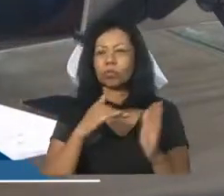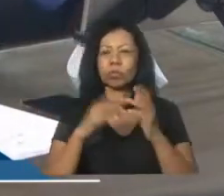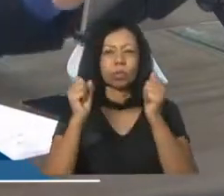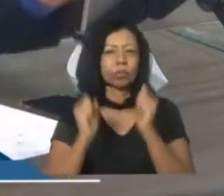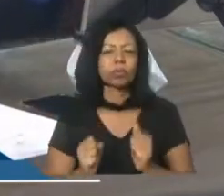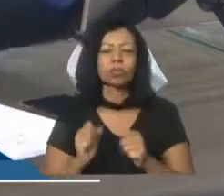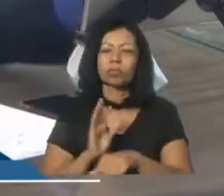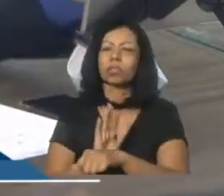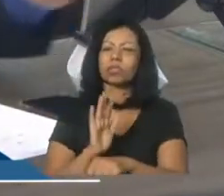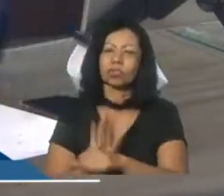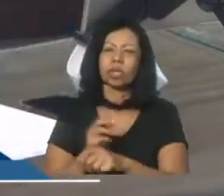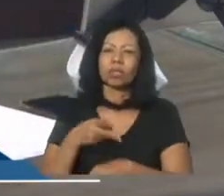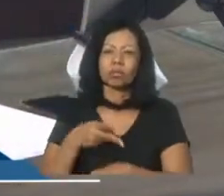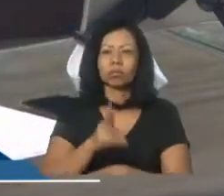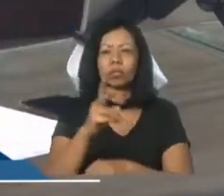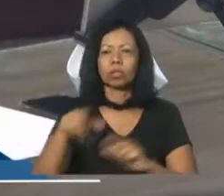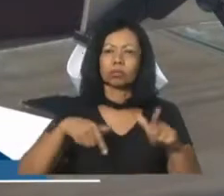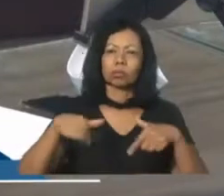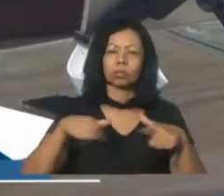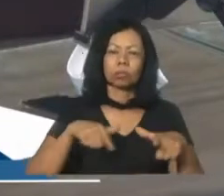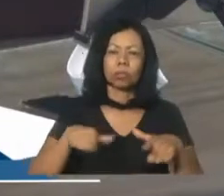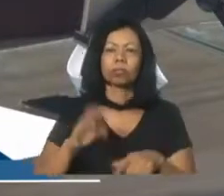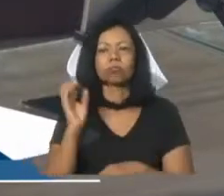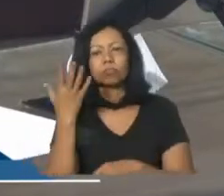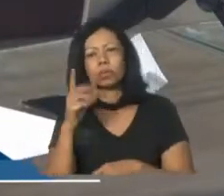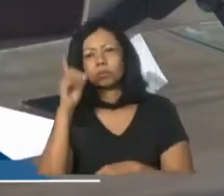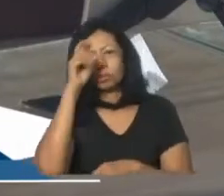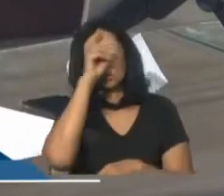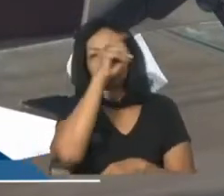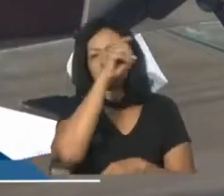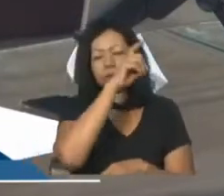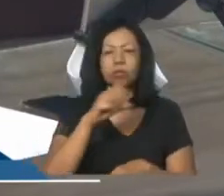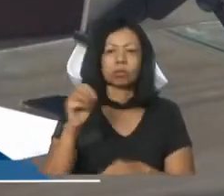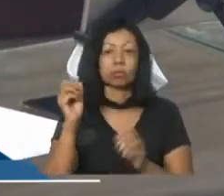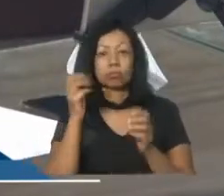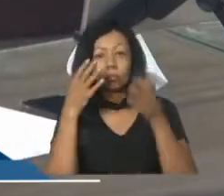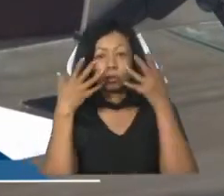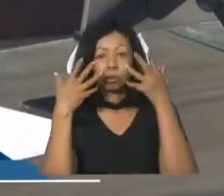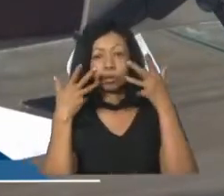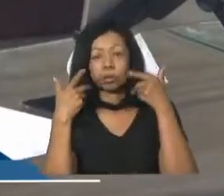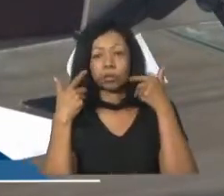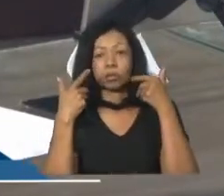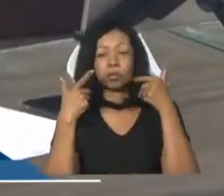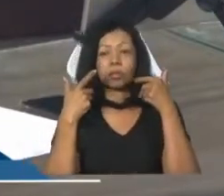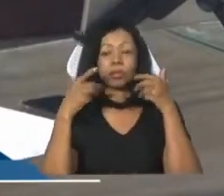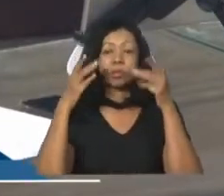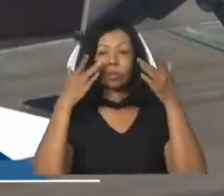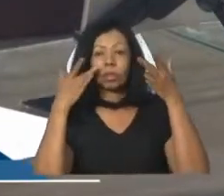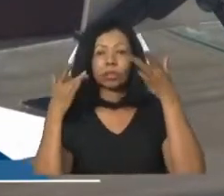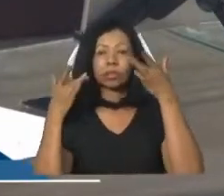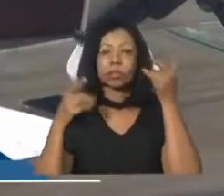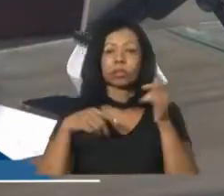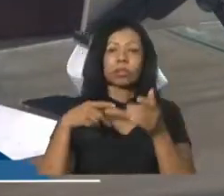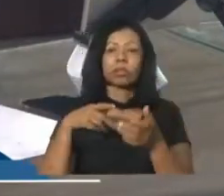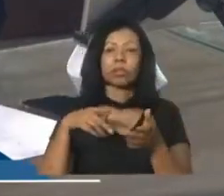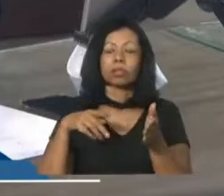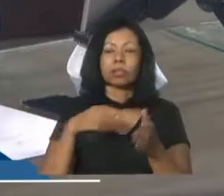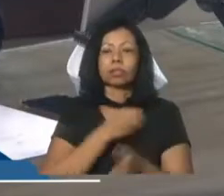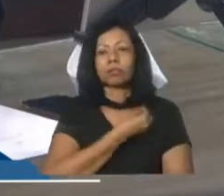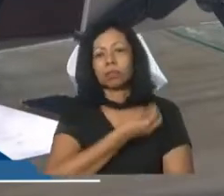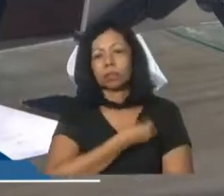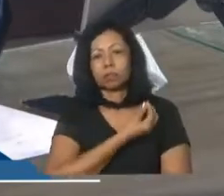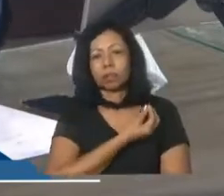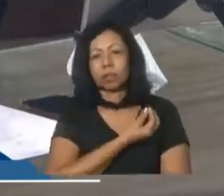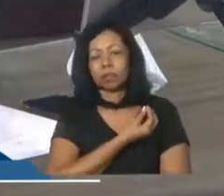dar esse aparato, para dar essa continuidade dos trabalhos. É um momento muito difícil em que os artistas passam, em que o Brasil, o mundo passa. Então, é